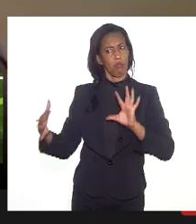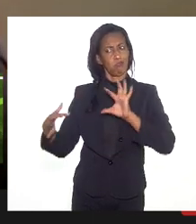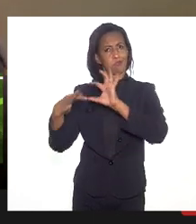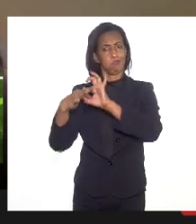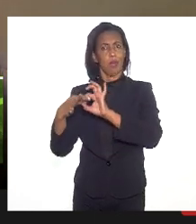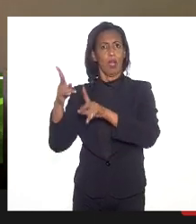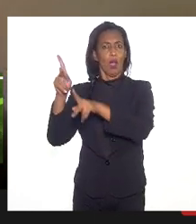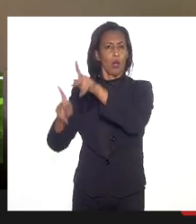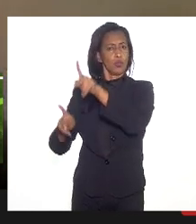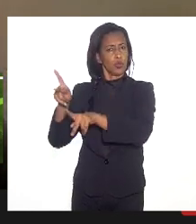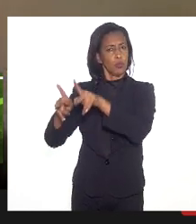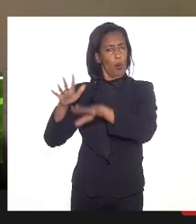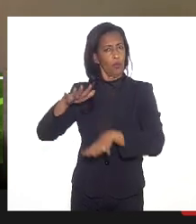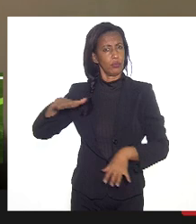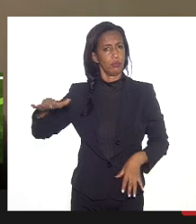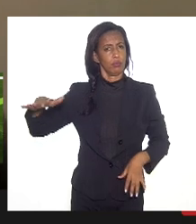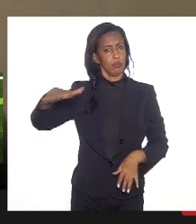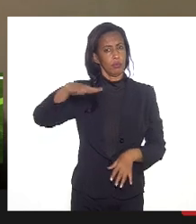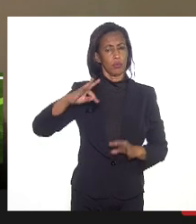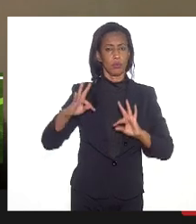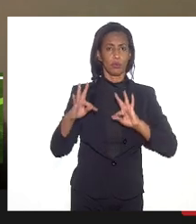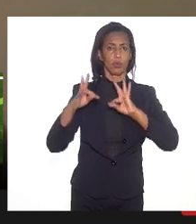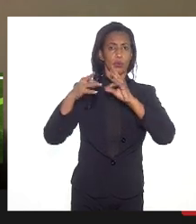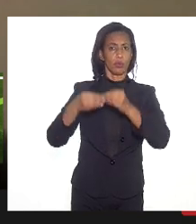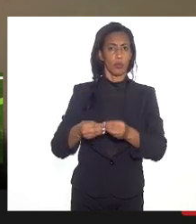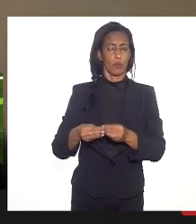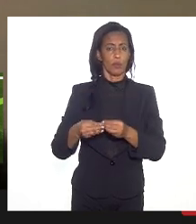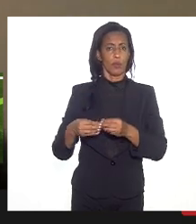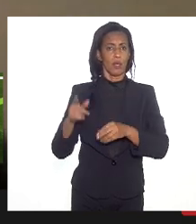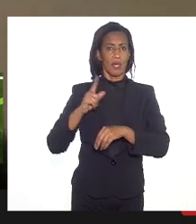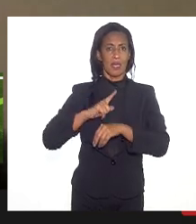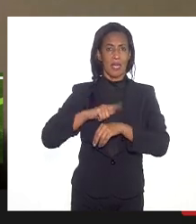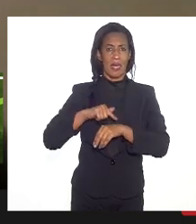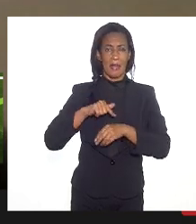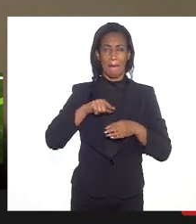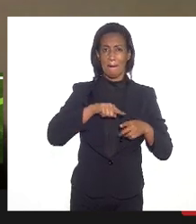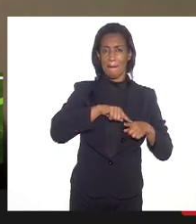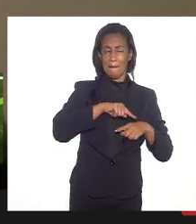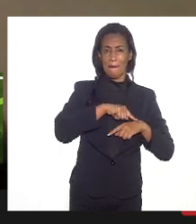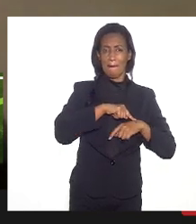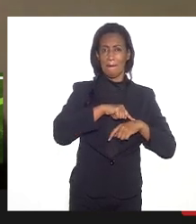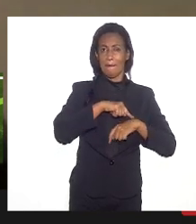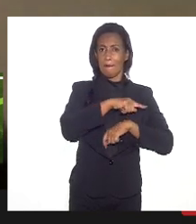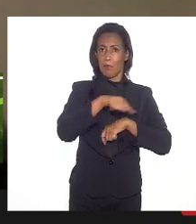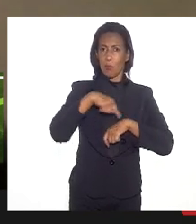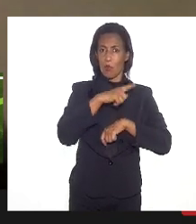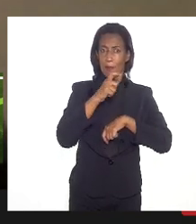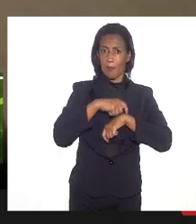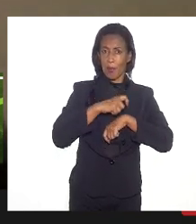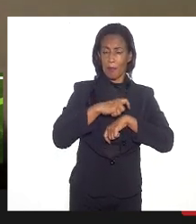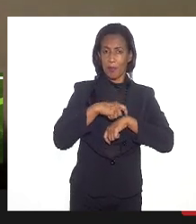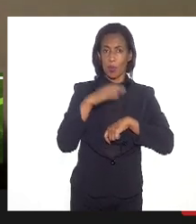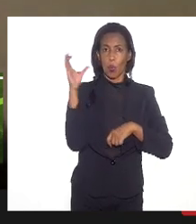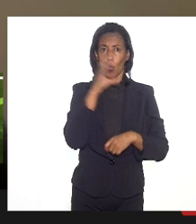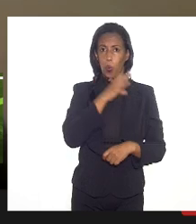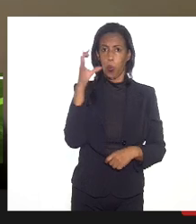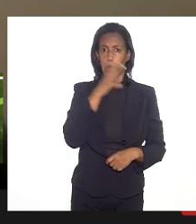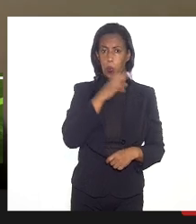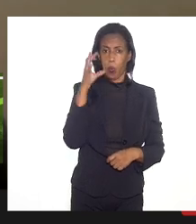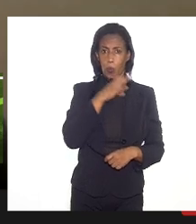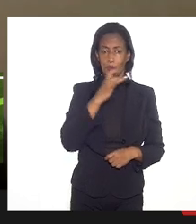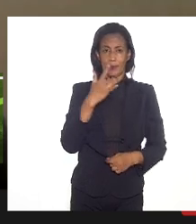povos e comunidades tradicionais, sobretudo em período em que estamos ainda em emergência